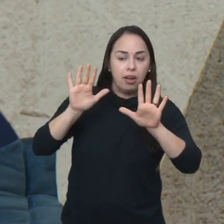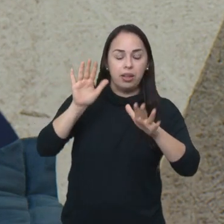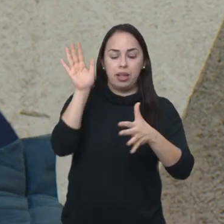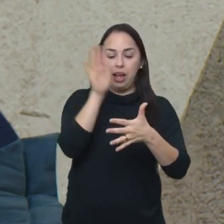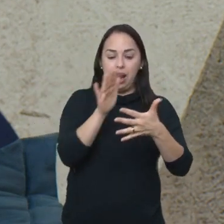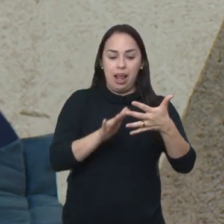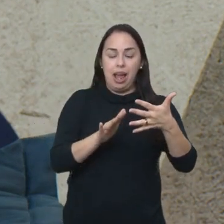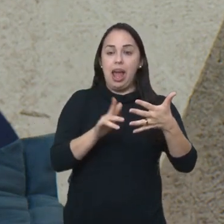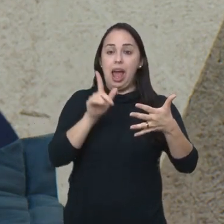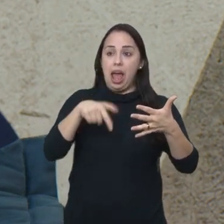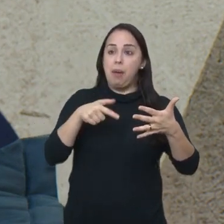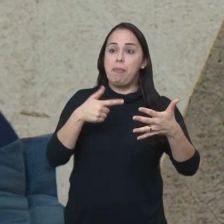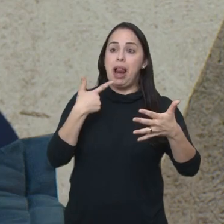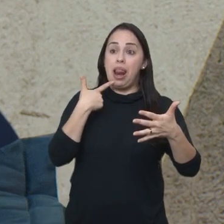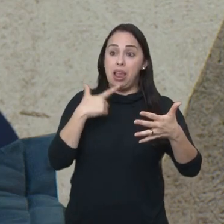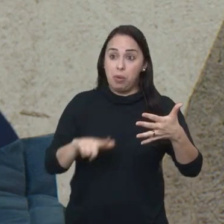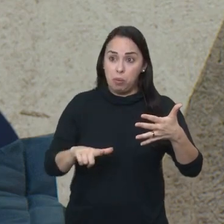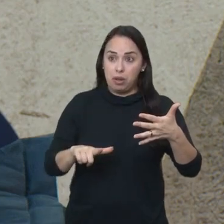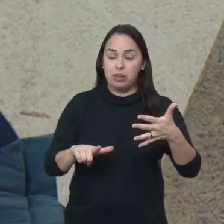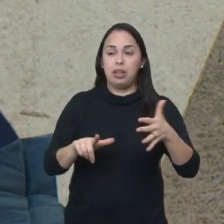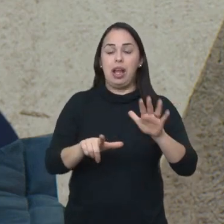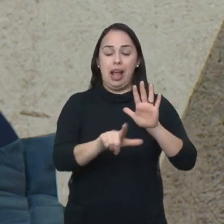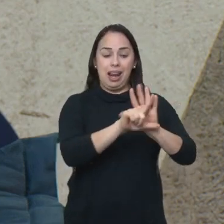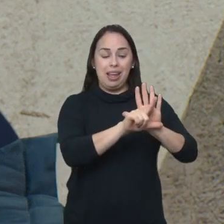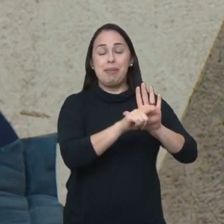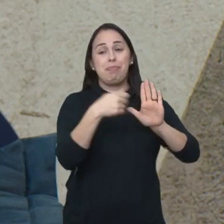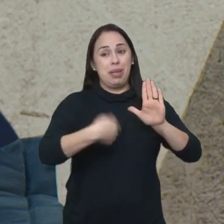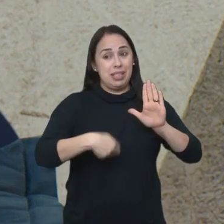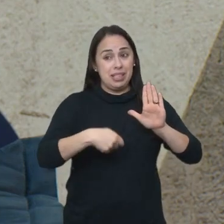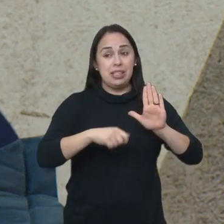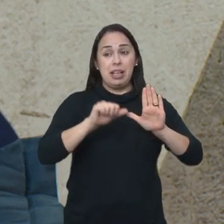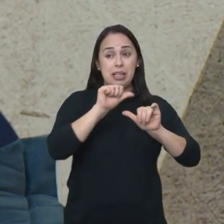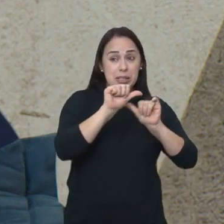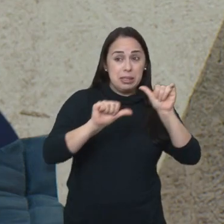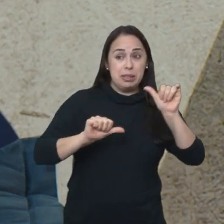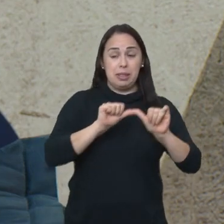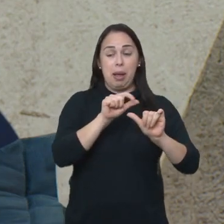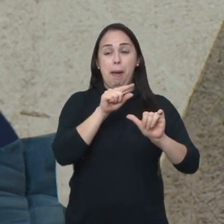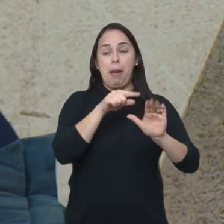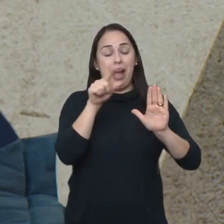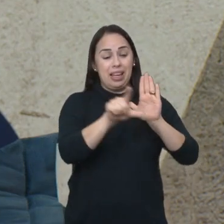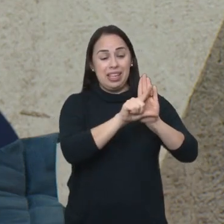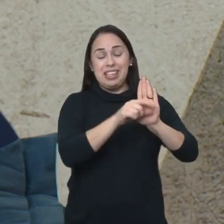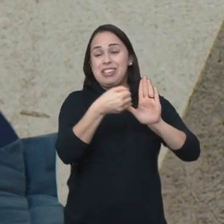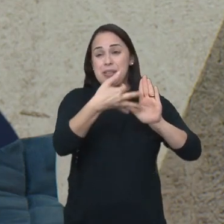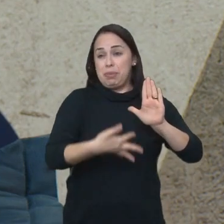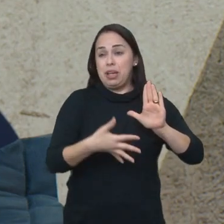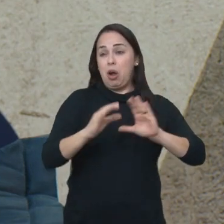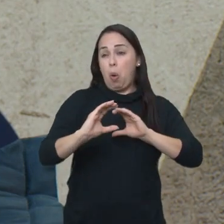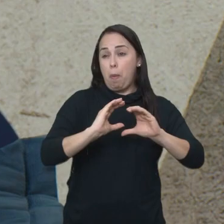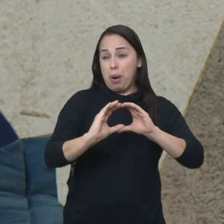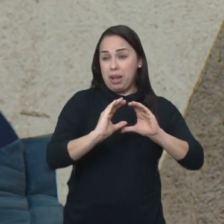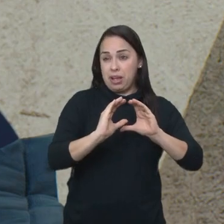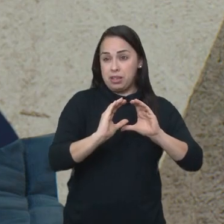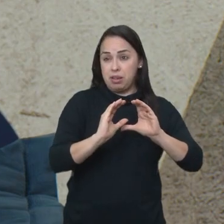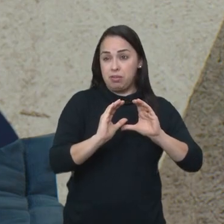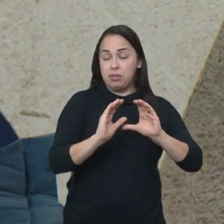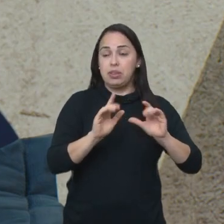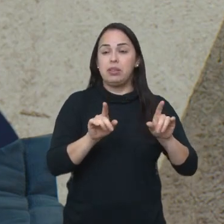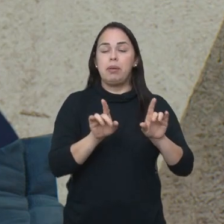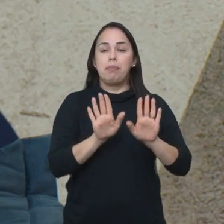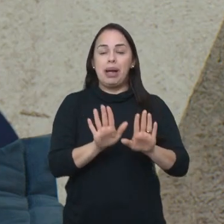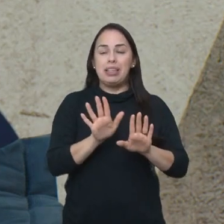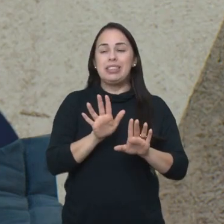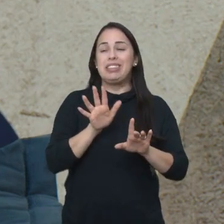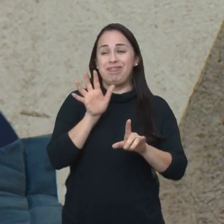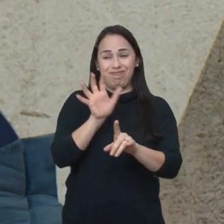Libras é uma língua, embora a lei esteja desatualizada e esteja lá como meio de comunicação e expressão. E isso